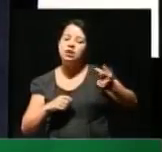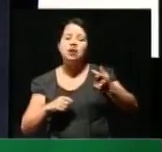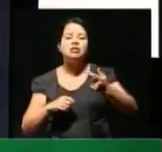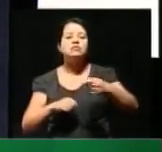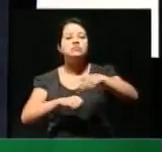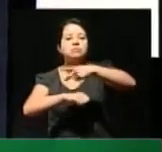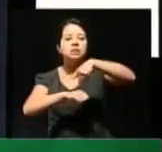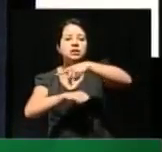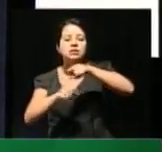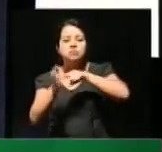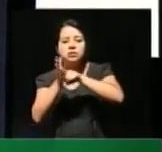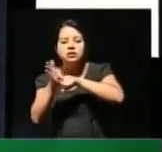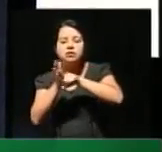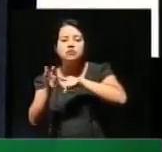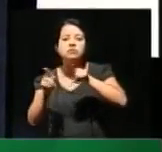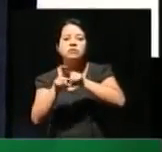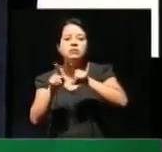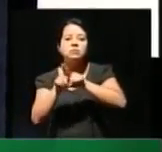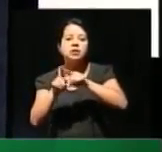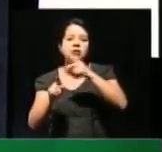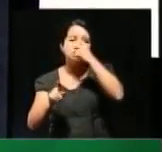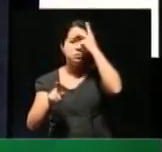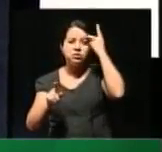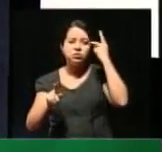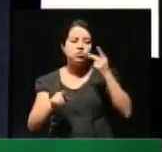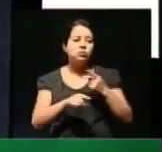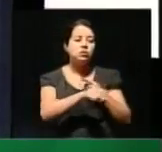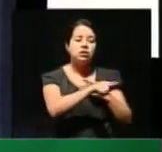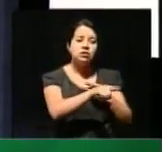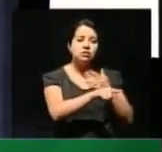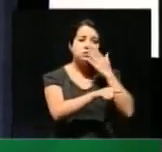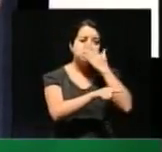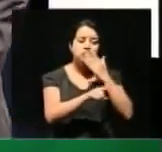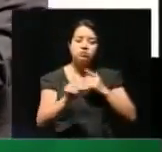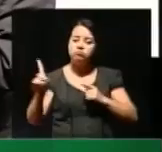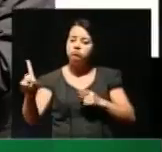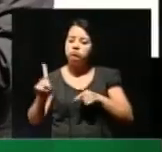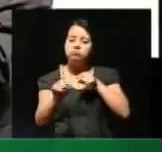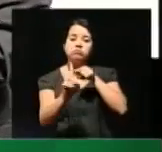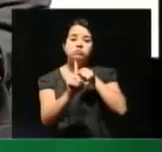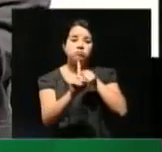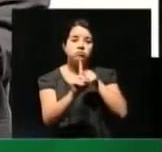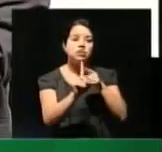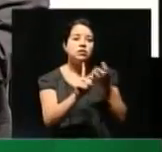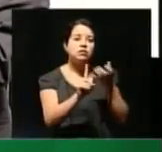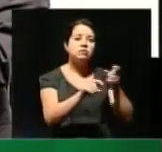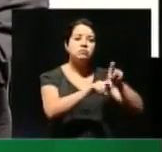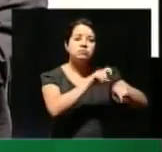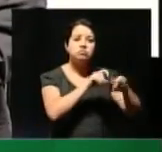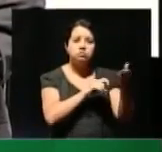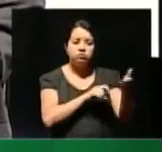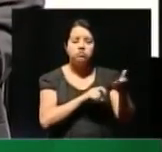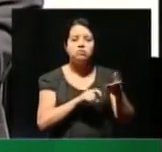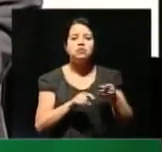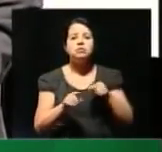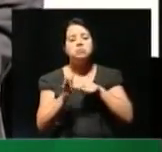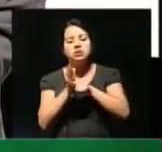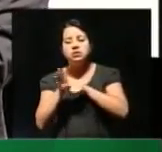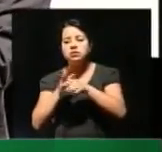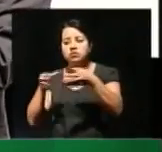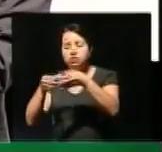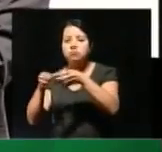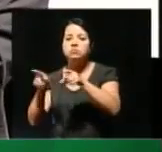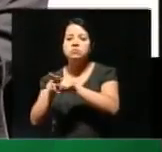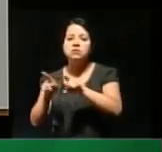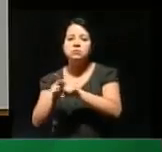clientes. Então, você tem um sistema doido. Né? Mas vocês veem que, por exemplo, nas epidemias de baixo nível,